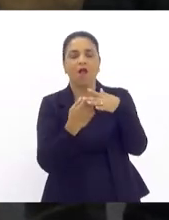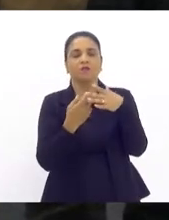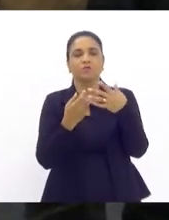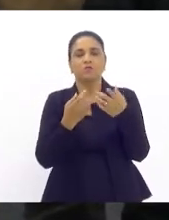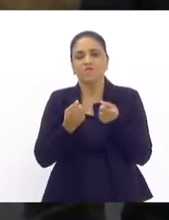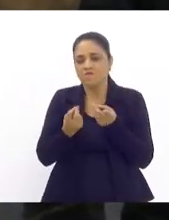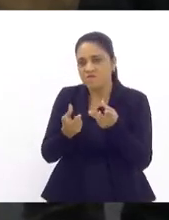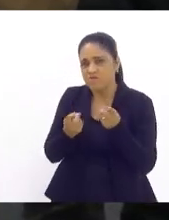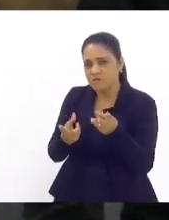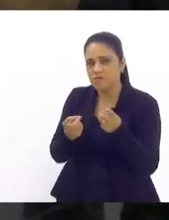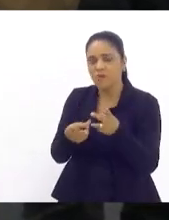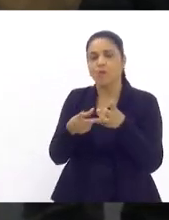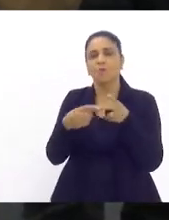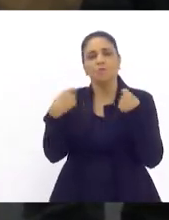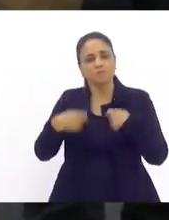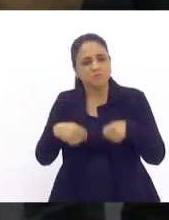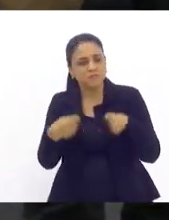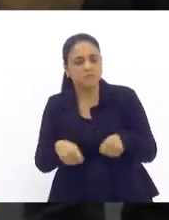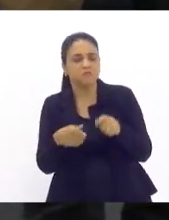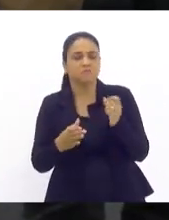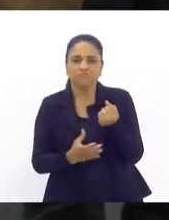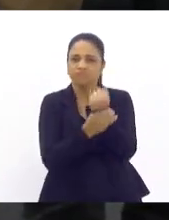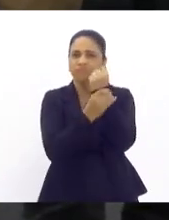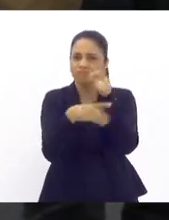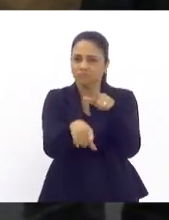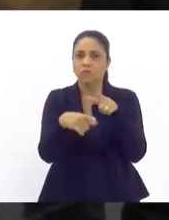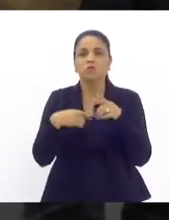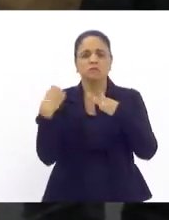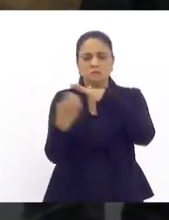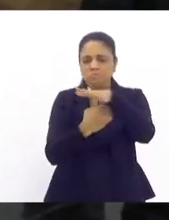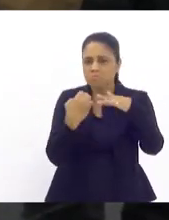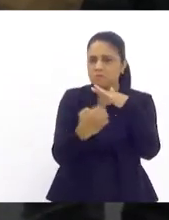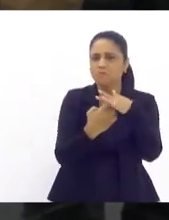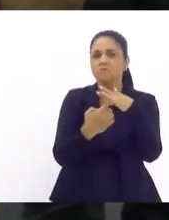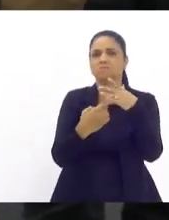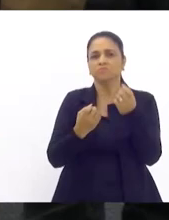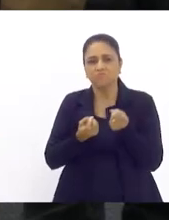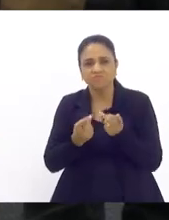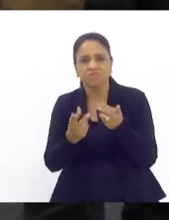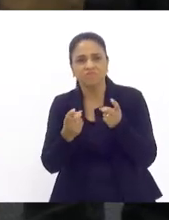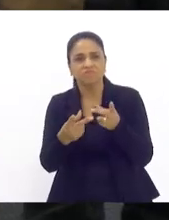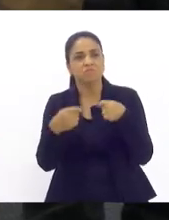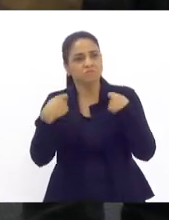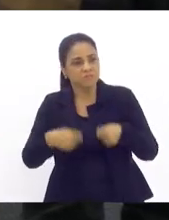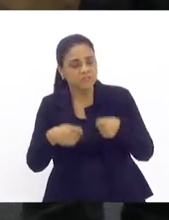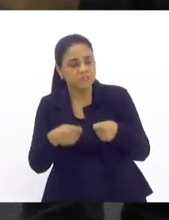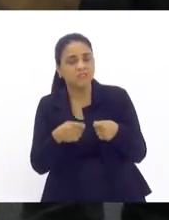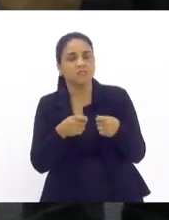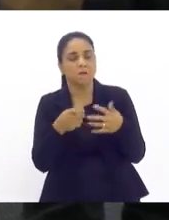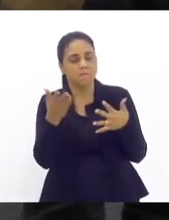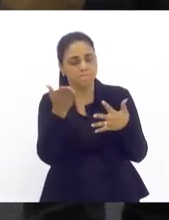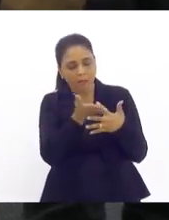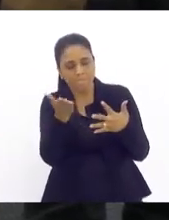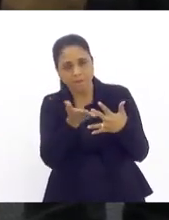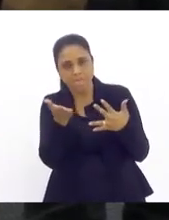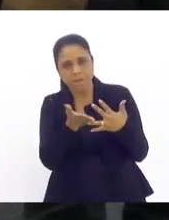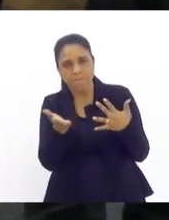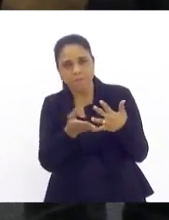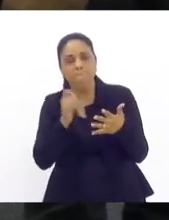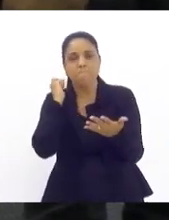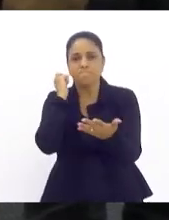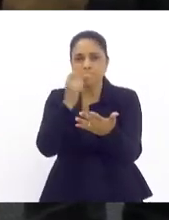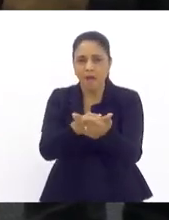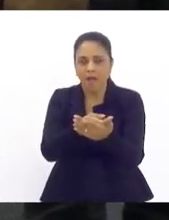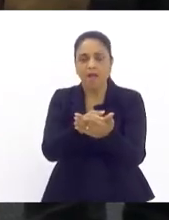amplia a carência, que faz com que os empresários e os comerciantes tenham mais prazo para pagarem aquele empréstimo com a AGRIO, é